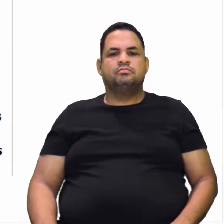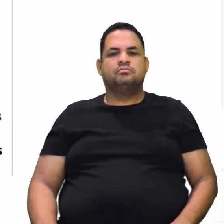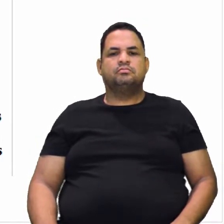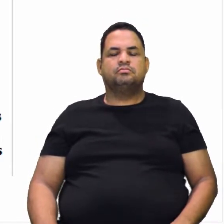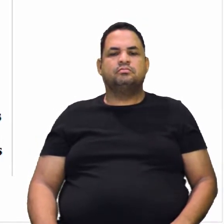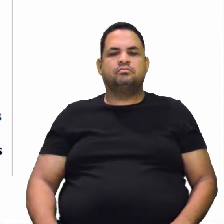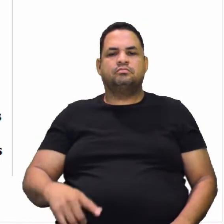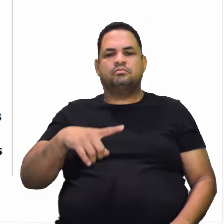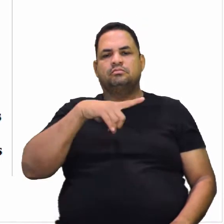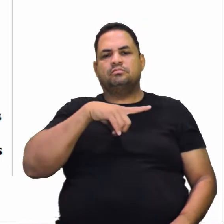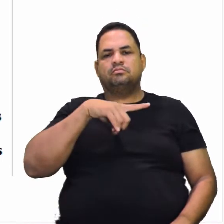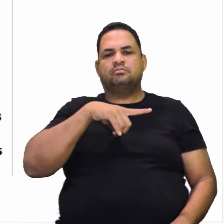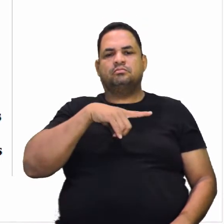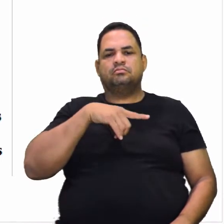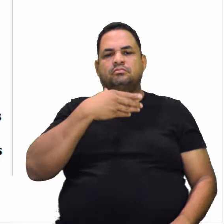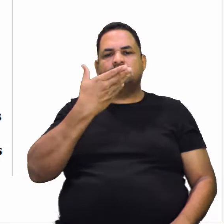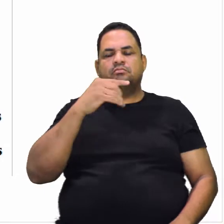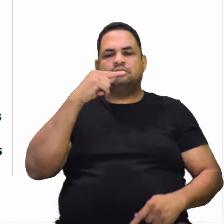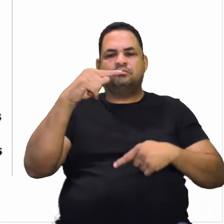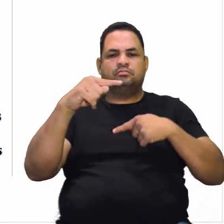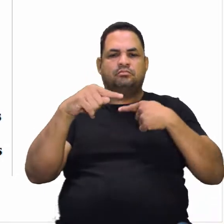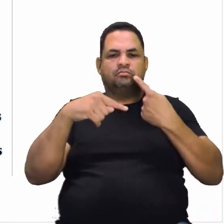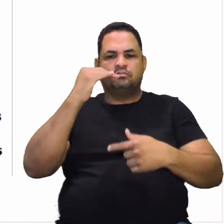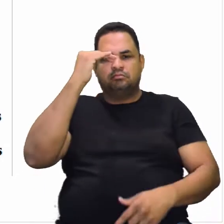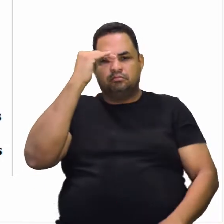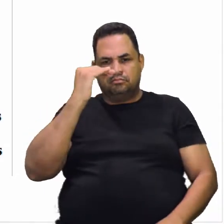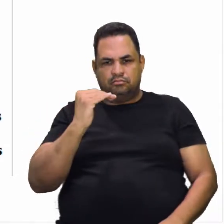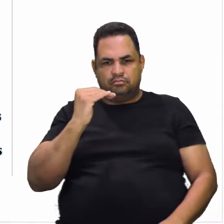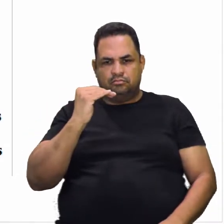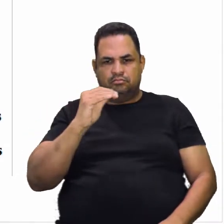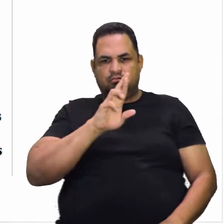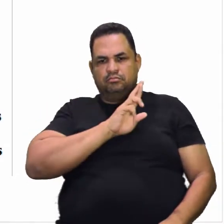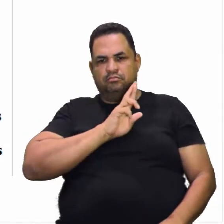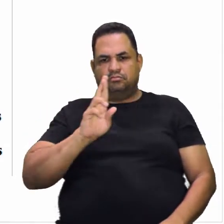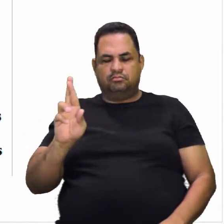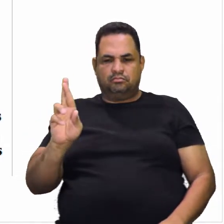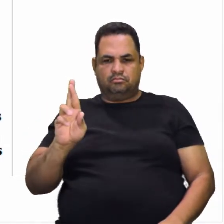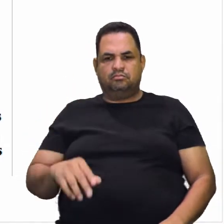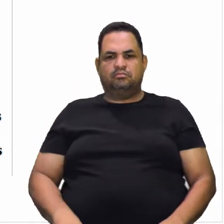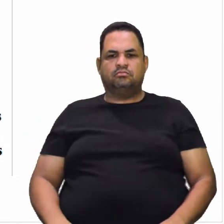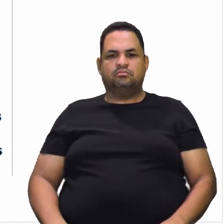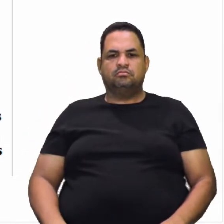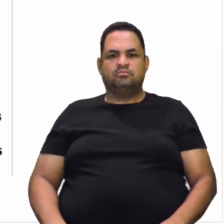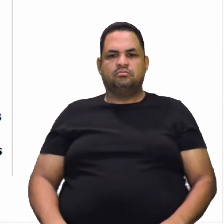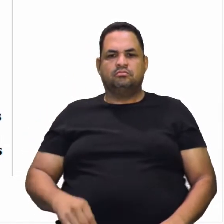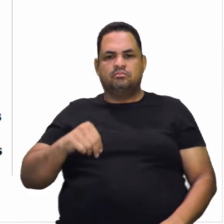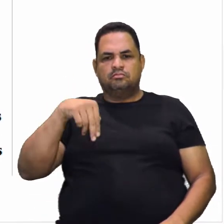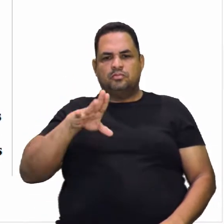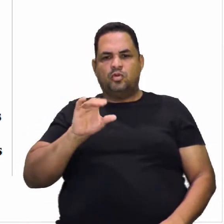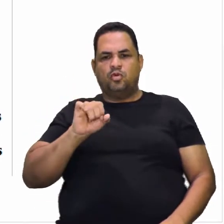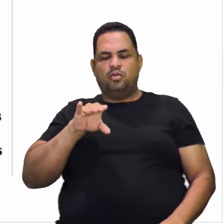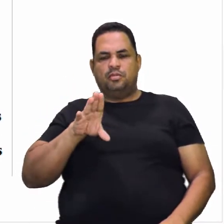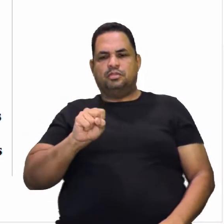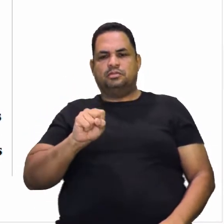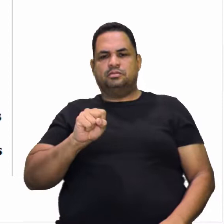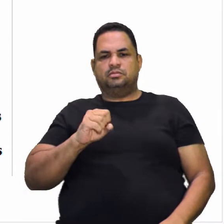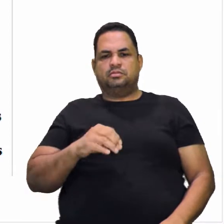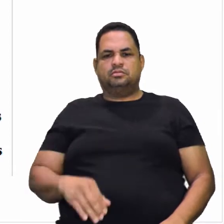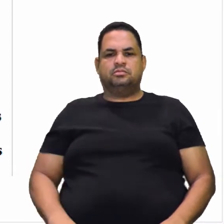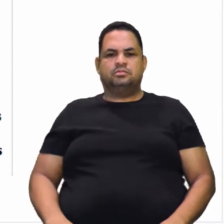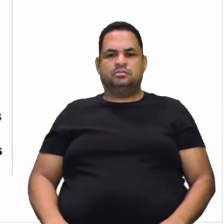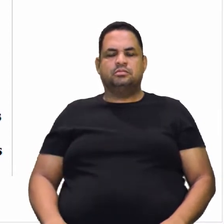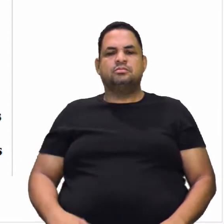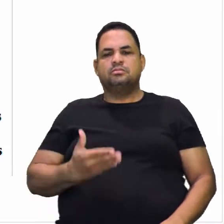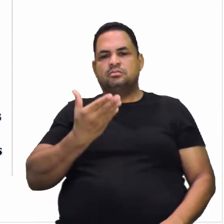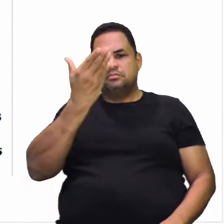Depois do faraó, existe a religião e a nobreza egípcia. Os sacerdotes e os